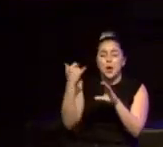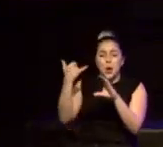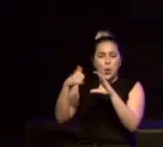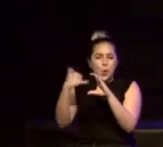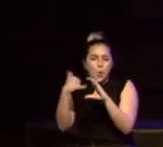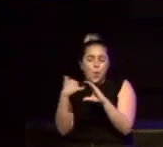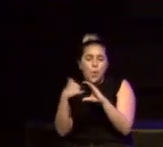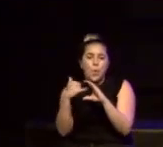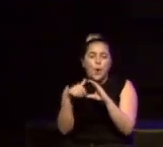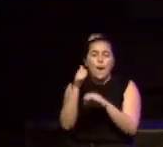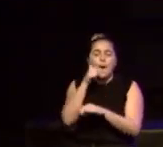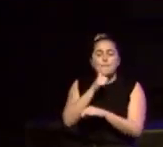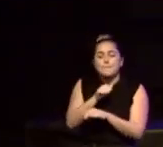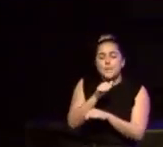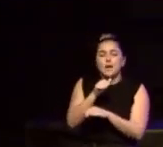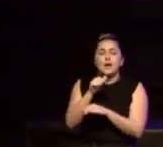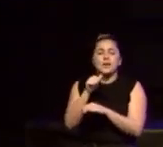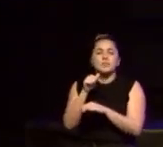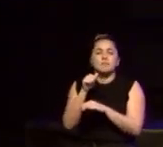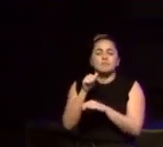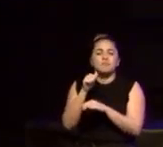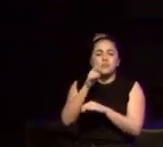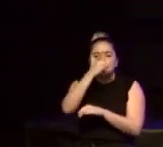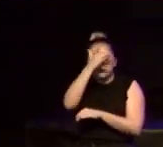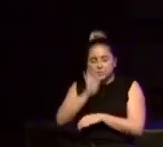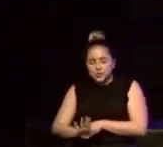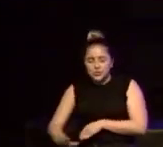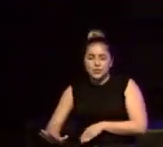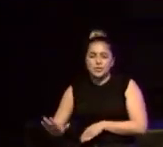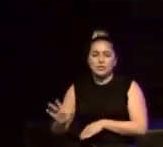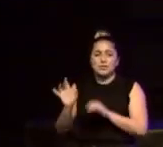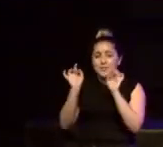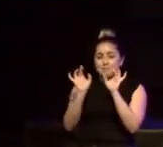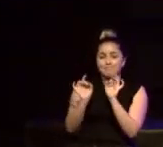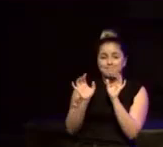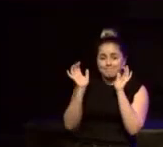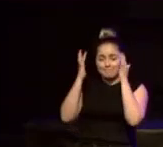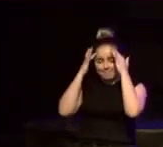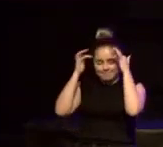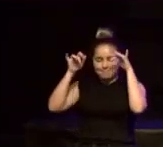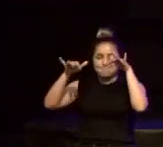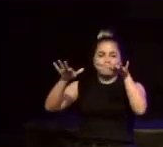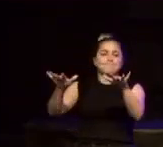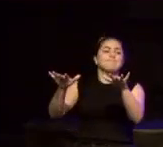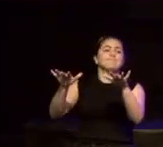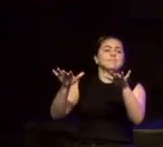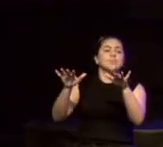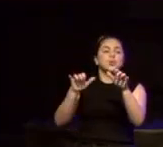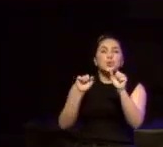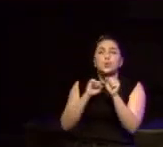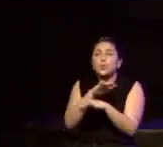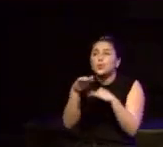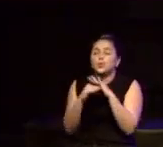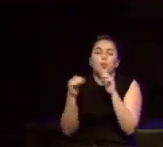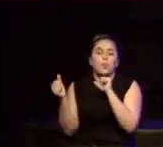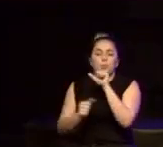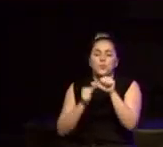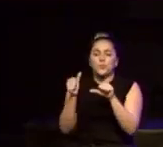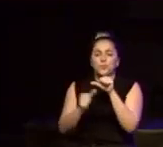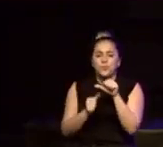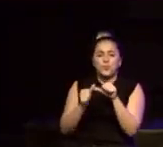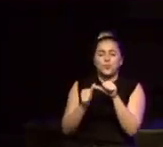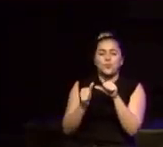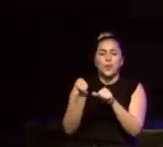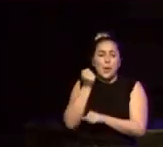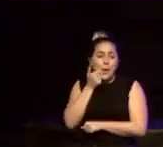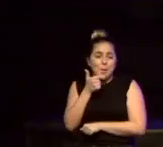mães de crianças especiais aqui da igreja, onde a gente troca experiências. Então, tudo mudou de lá para cá. E é o que o bispo